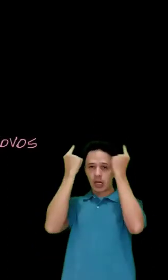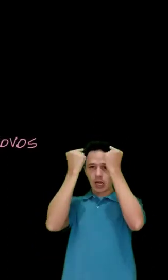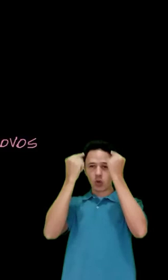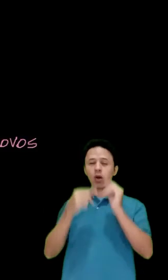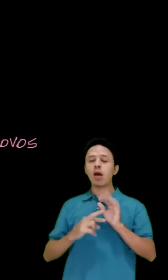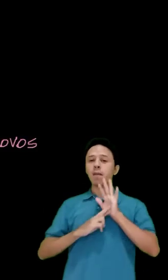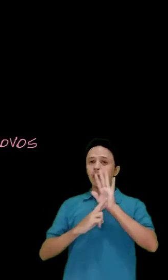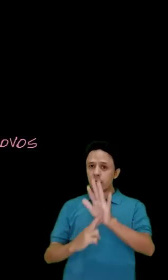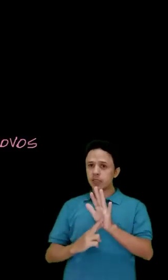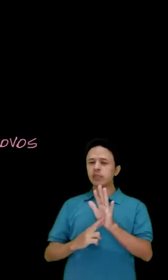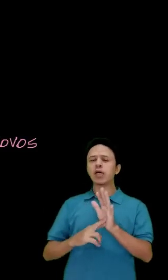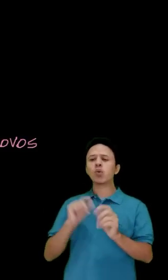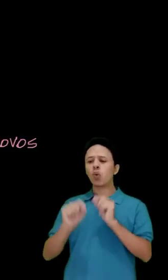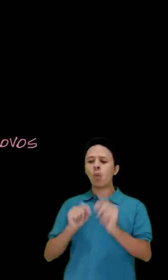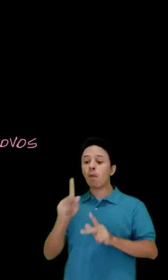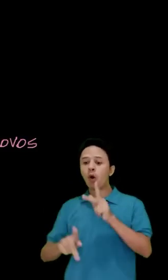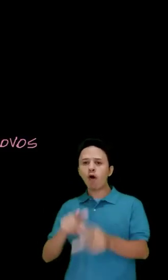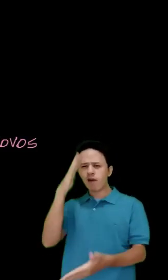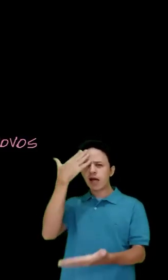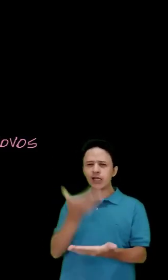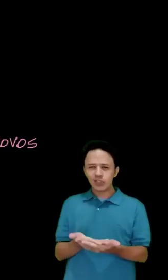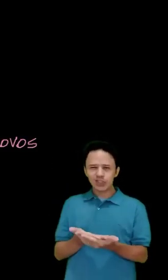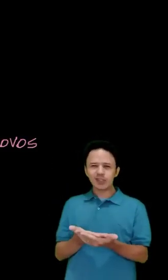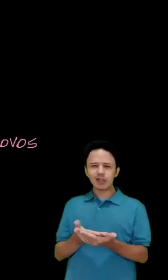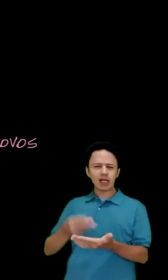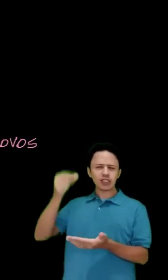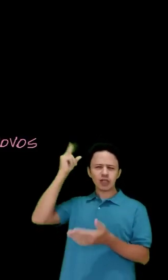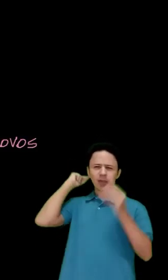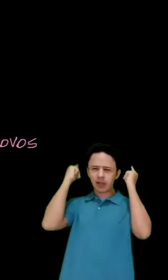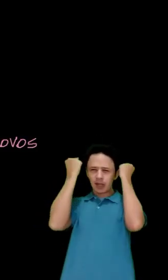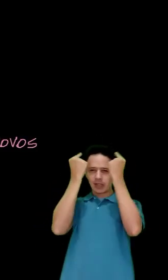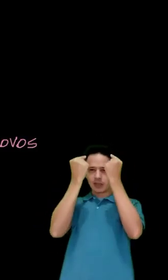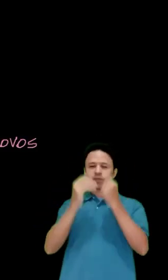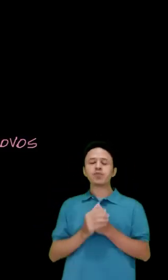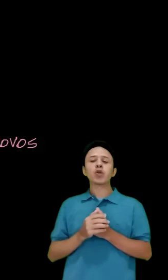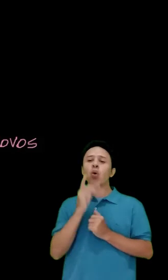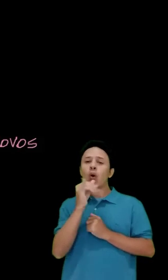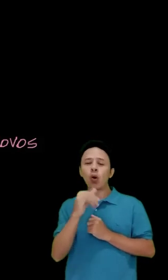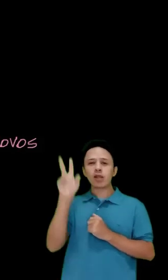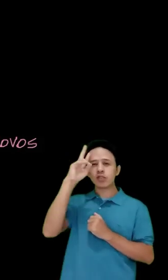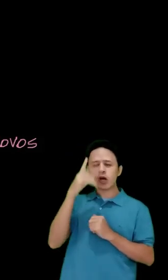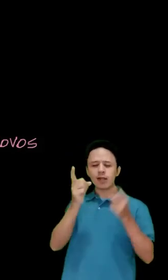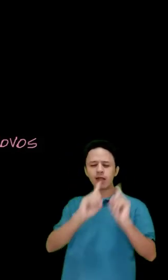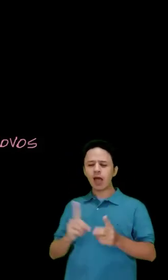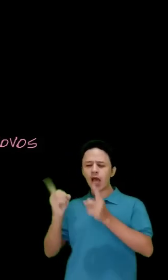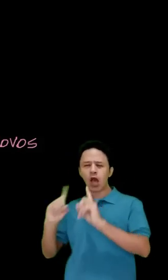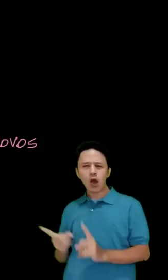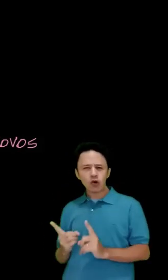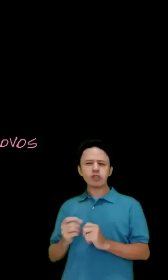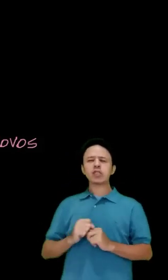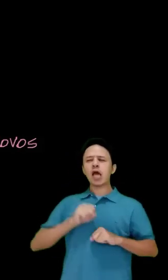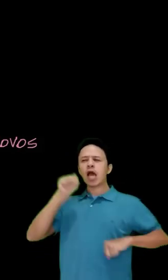que representa as crenças do povo grego antigo. Os mitos gregos contam a história de deuses, de